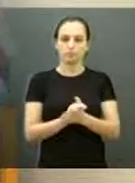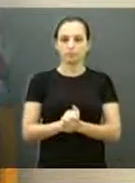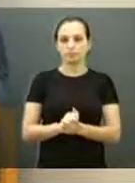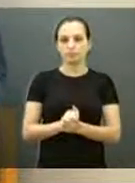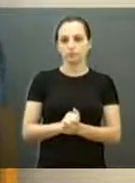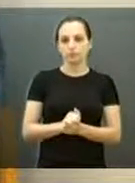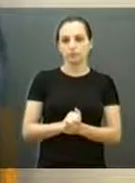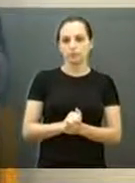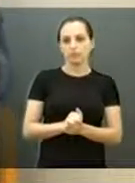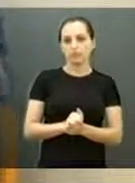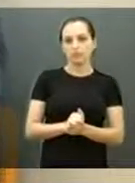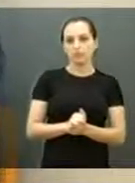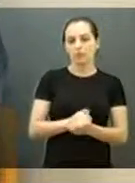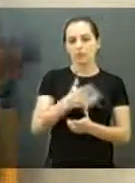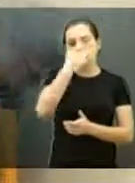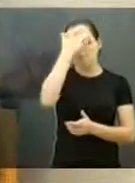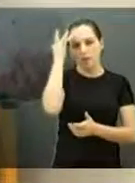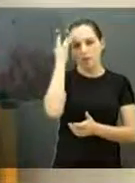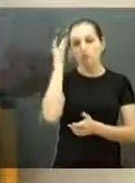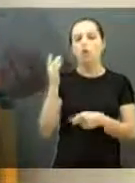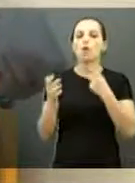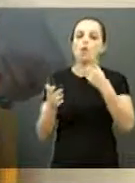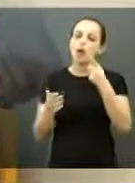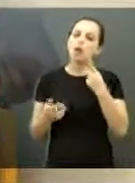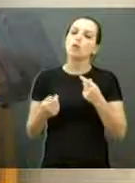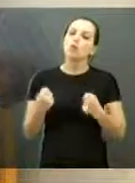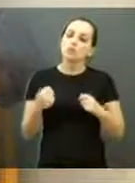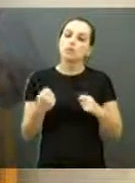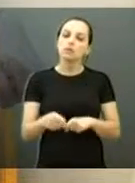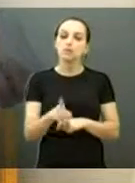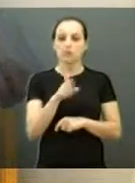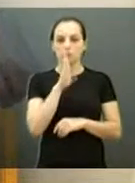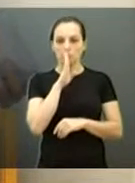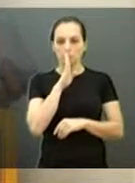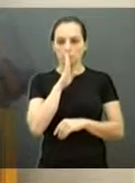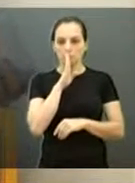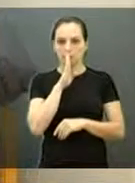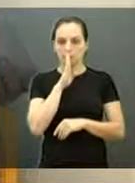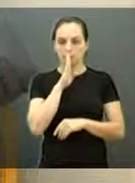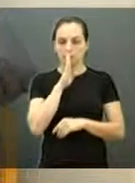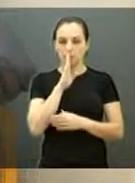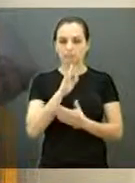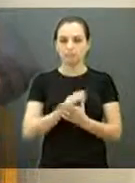Não foi alguém que falou que quando fala o resto fica quieto?